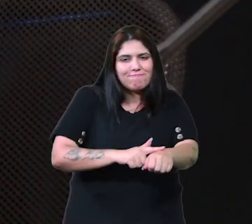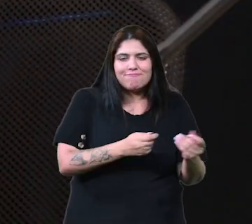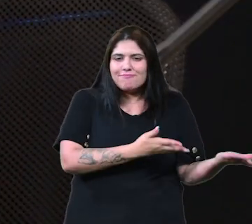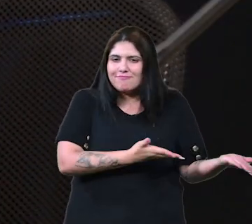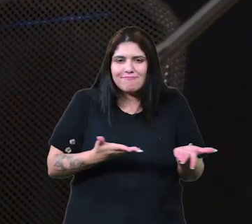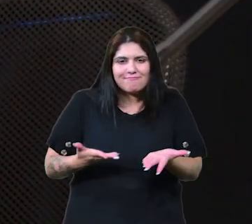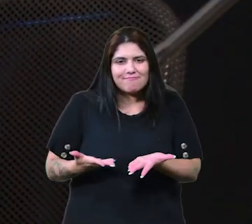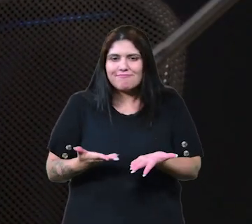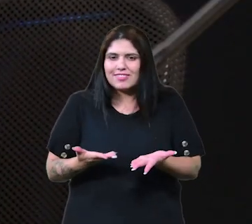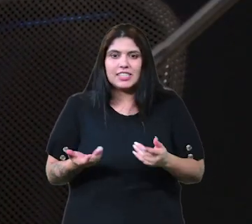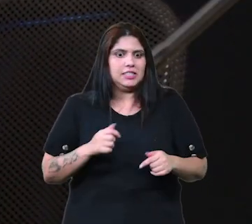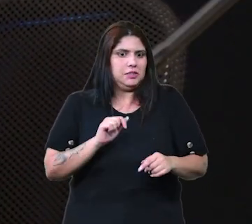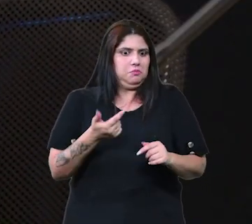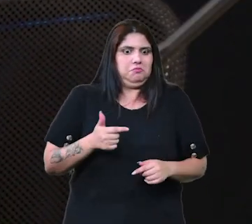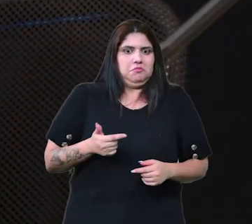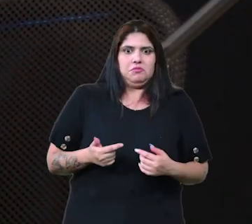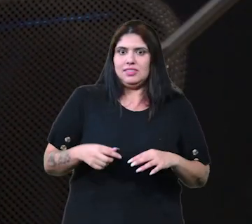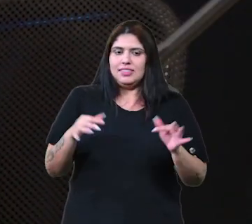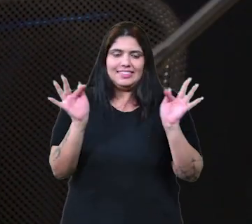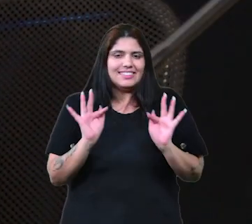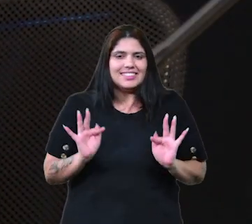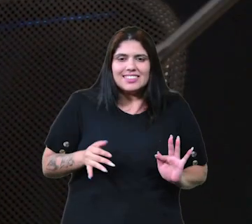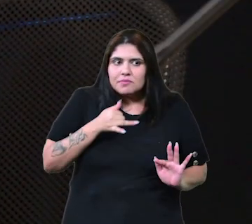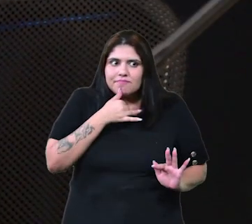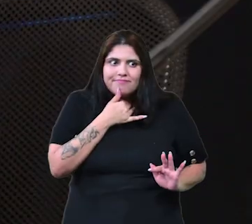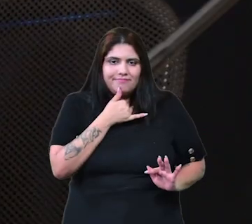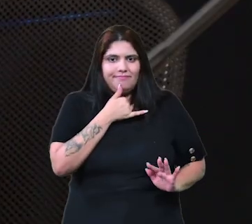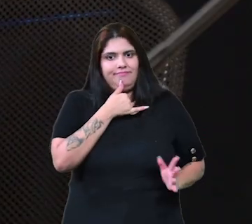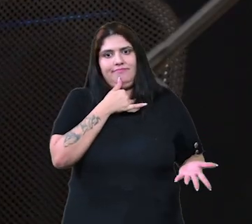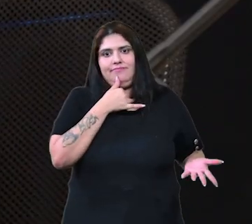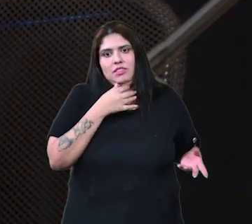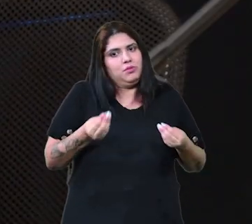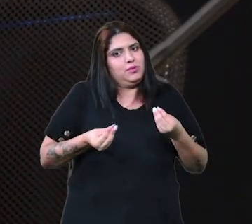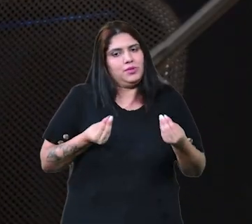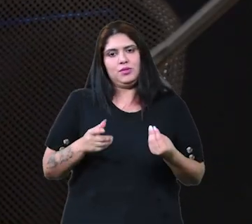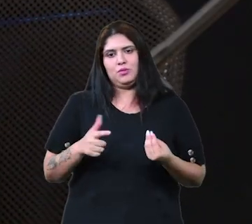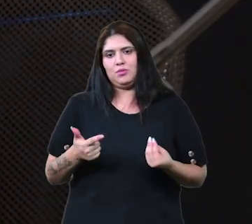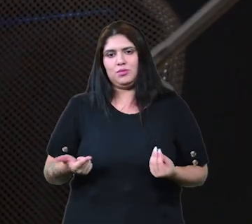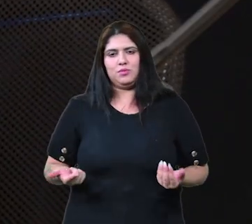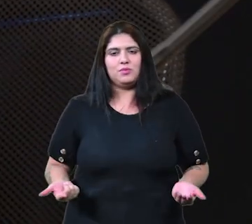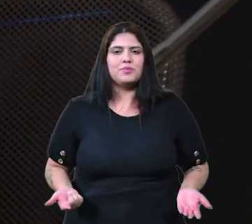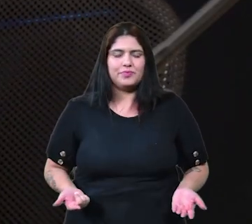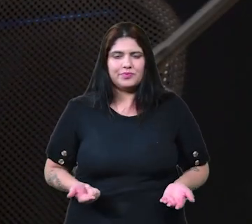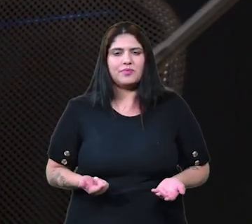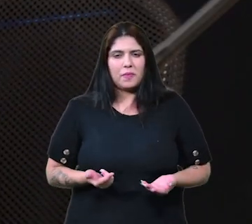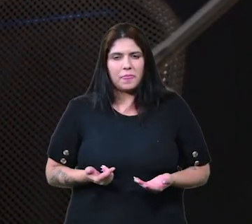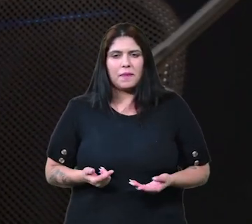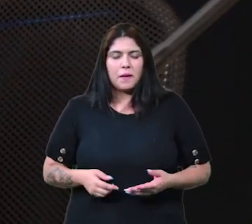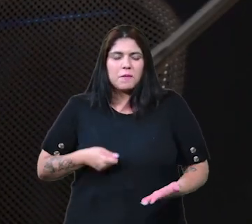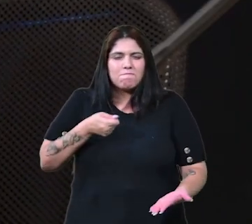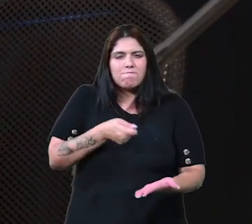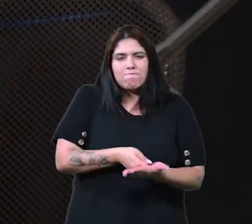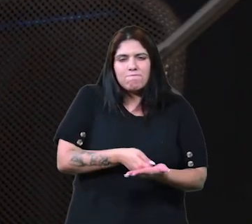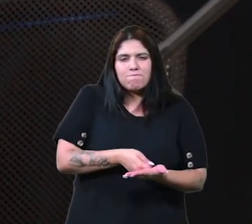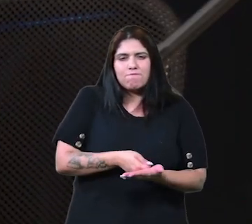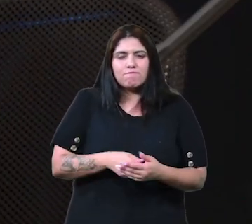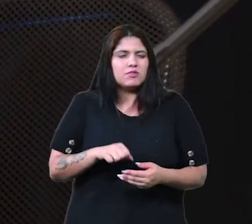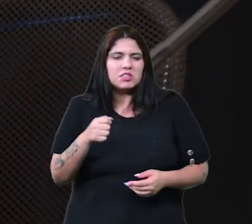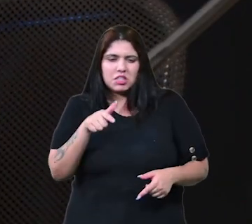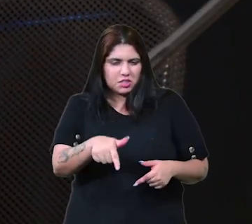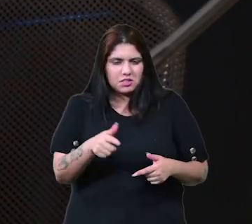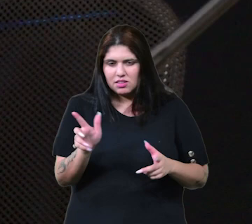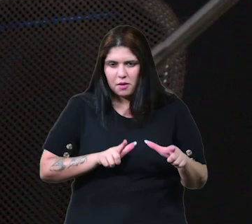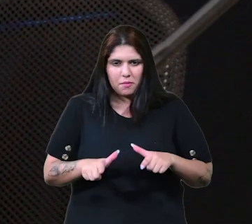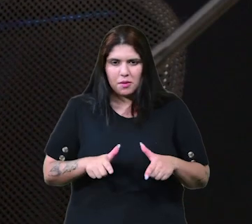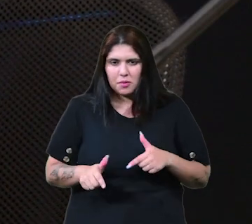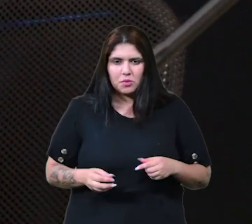trabalho. Até porque, por mais que a organização exija que você atue de forma hospitaleira, se você não estiver bem, se você